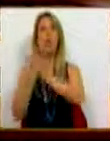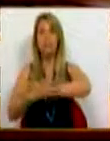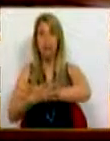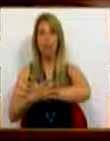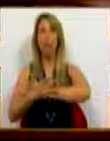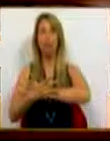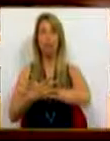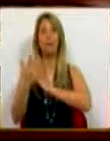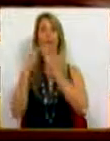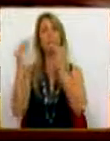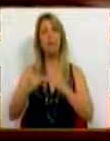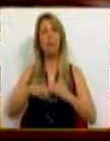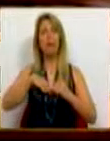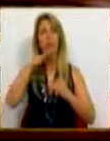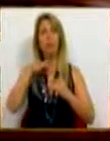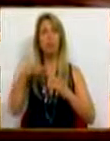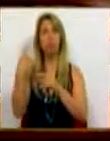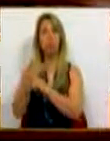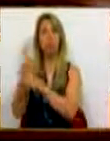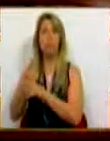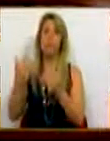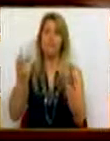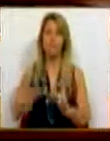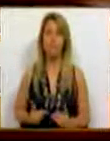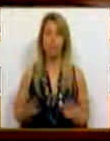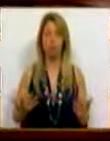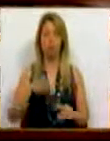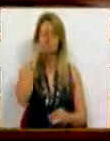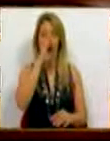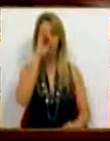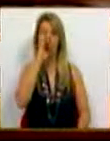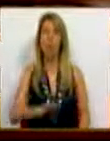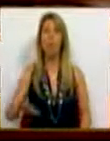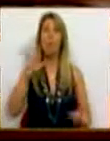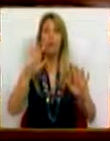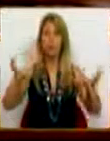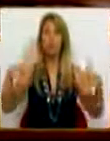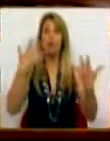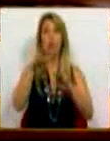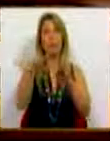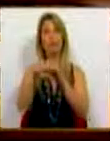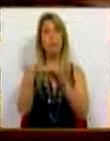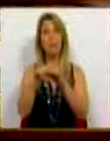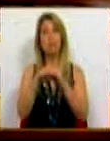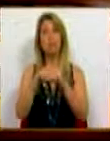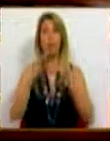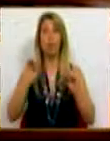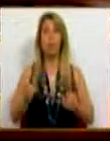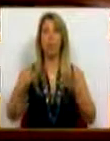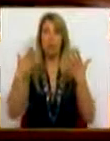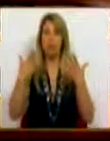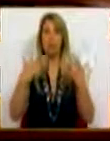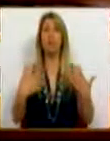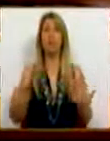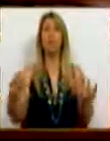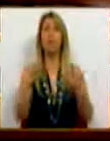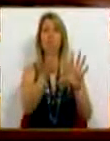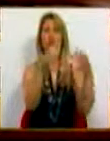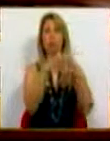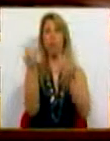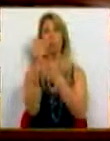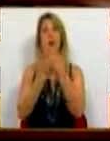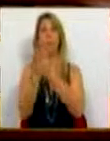produzam menos resíduos. O Ministério do Ambiente pode participar ativamente numa iniciativa que depende muito dos agentes económicos de